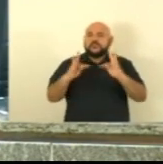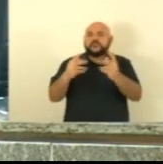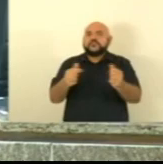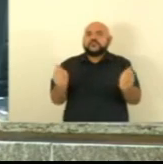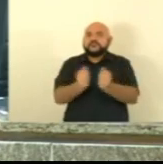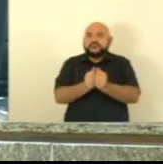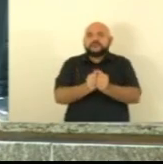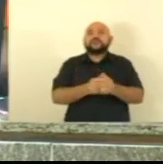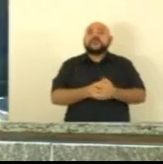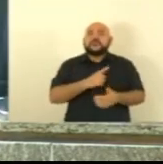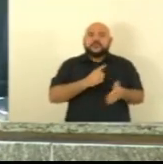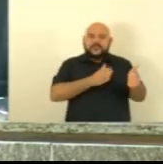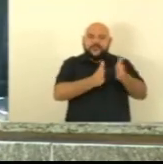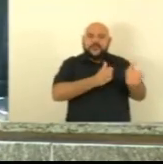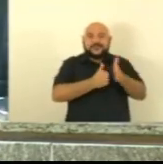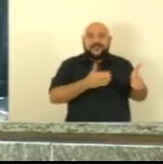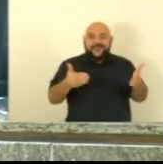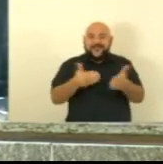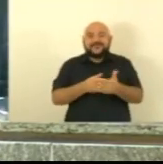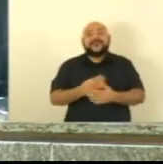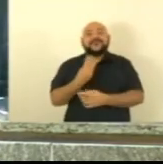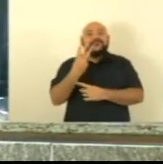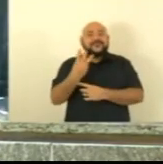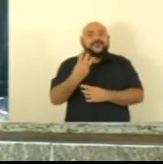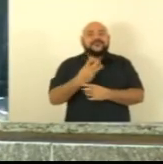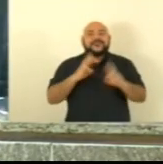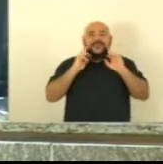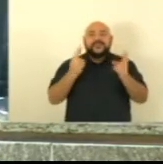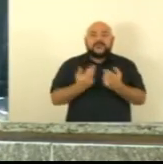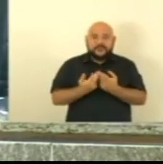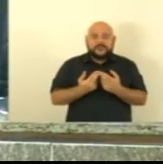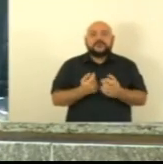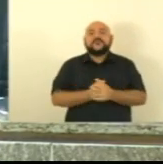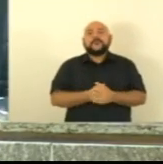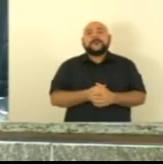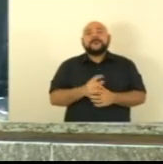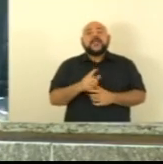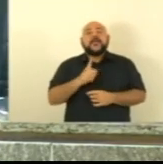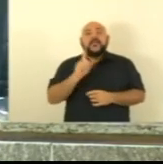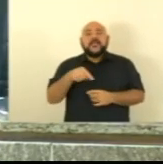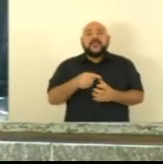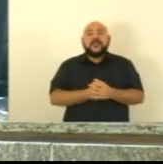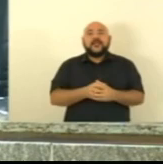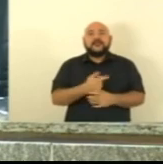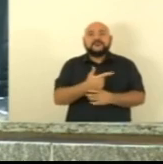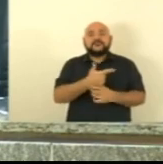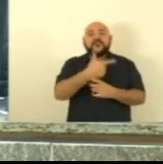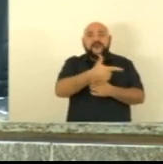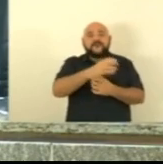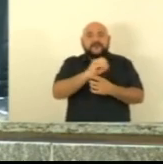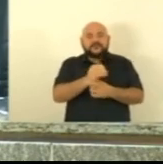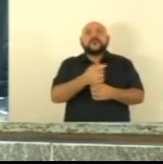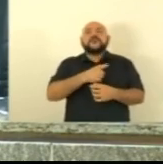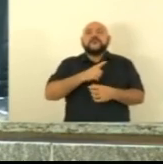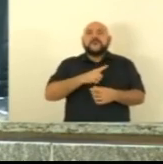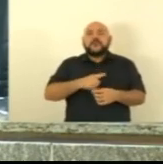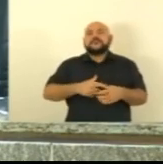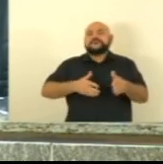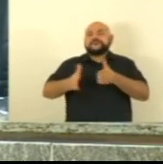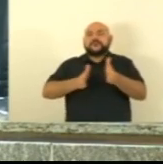regimental de até 3 sessões ordinárias para relatar a matéria na 28ª sessão ordinária híbrida virtual e presencial do